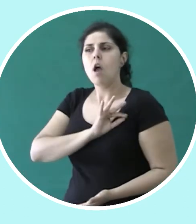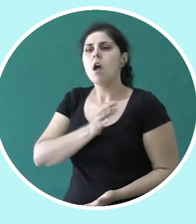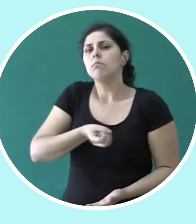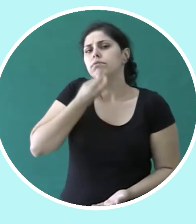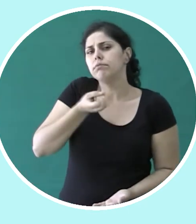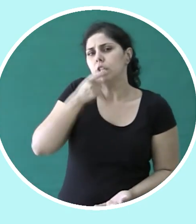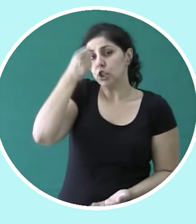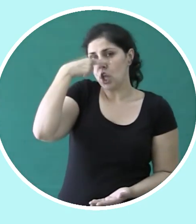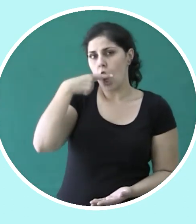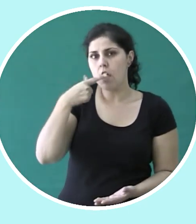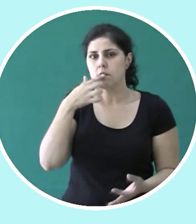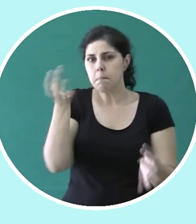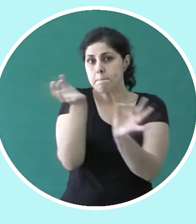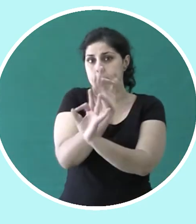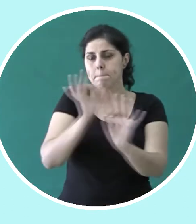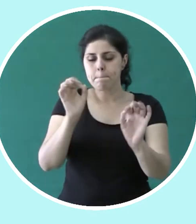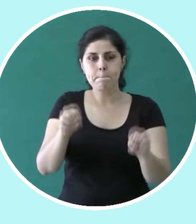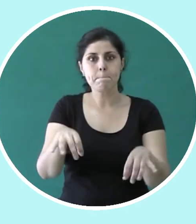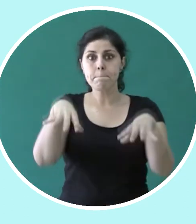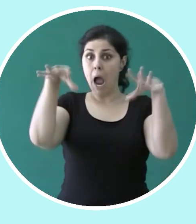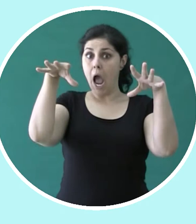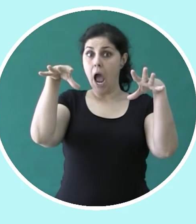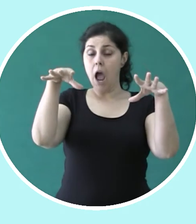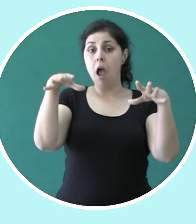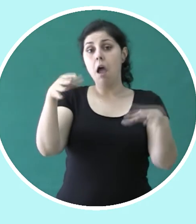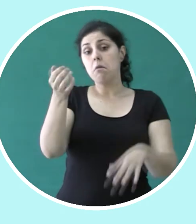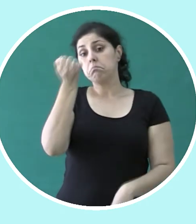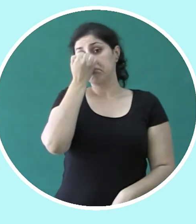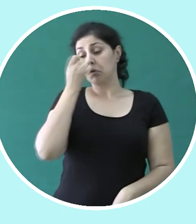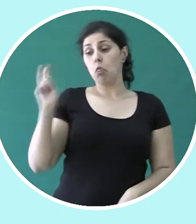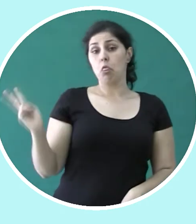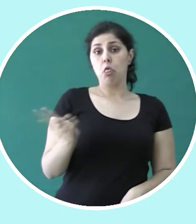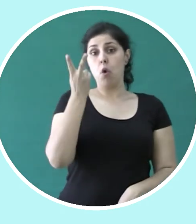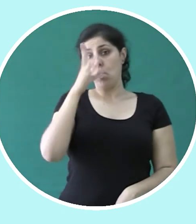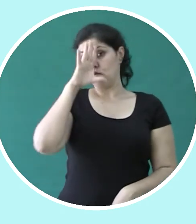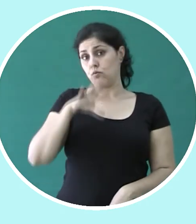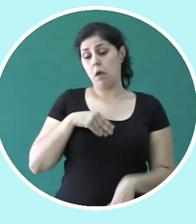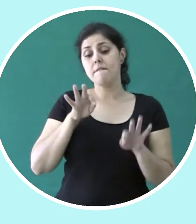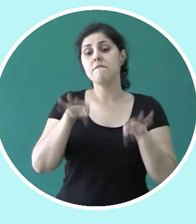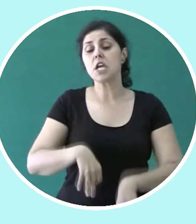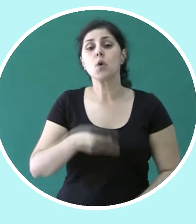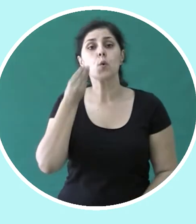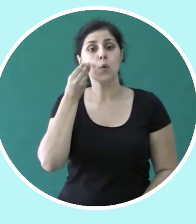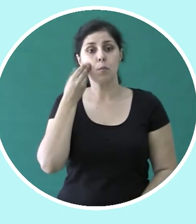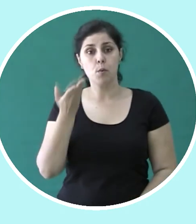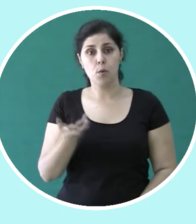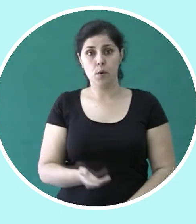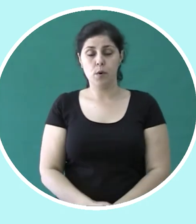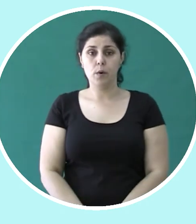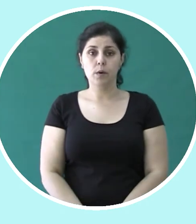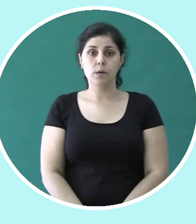uma história fascinante e cheia de magia, mas ambos ficaram sem saber o final da mesma.